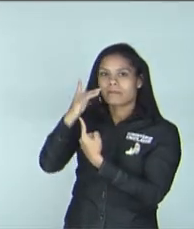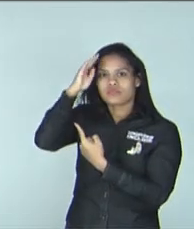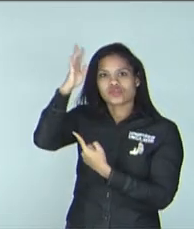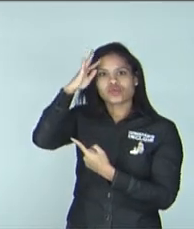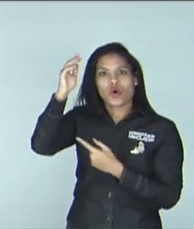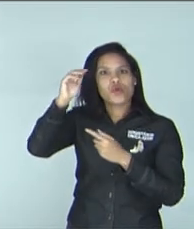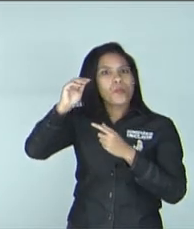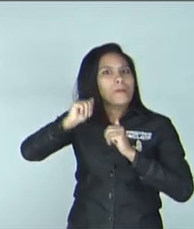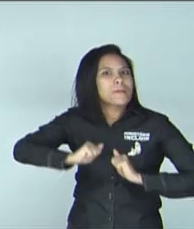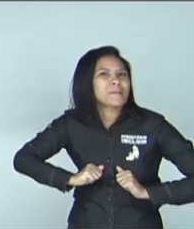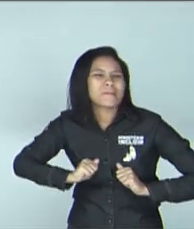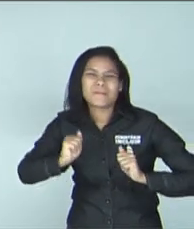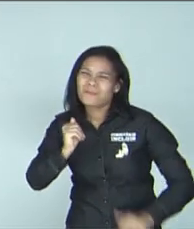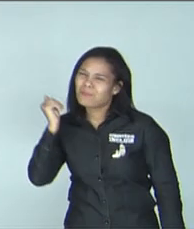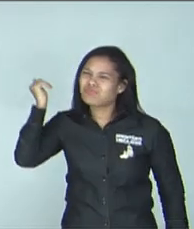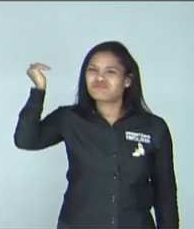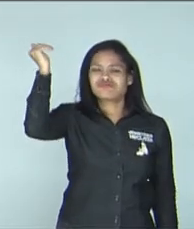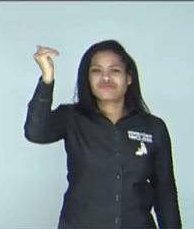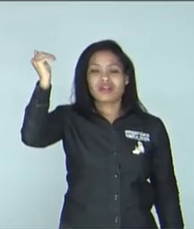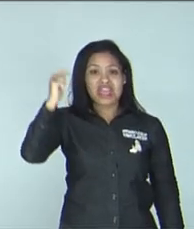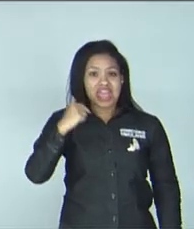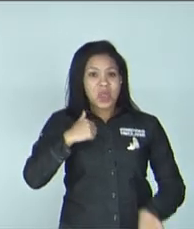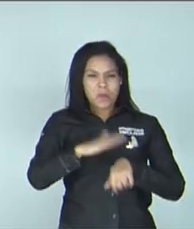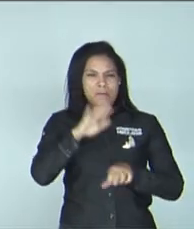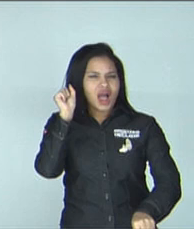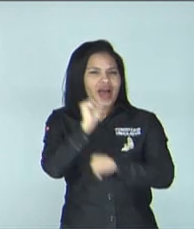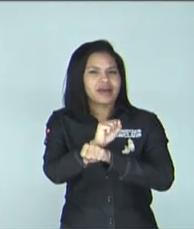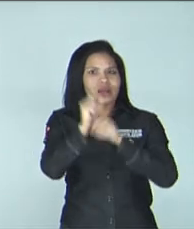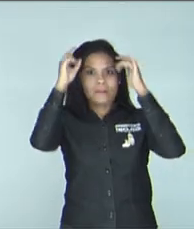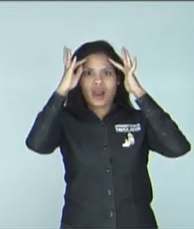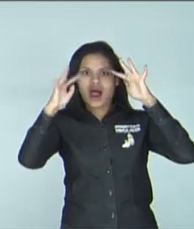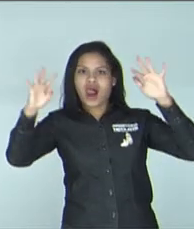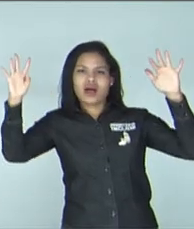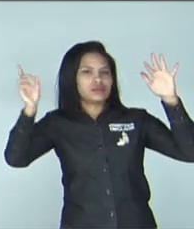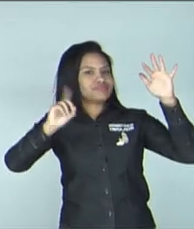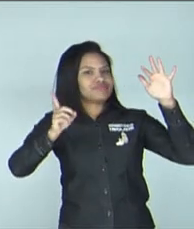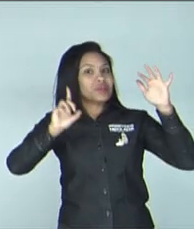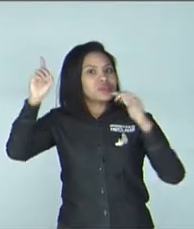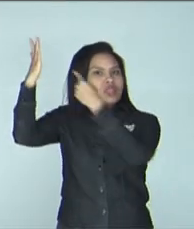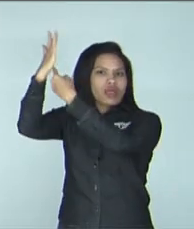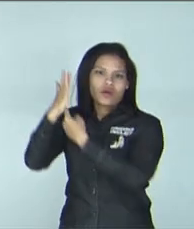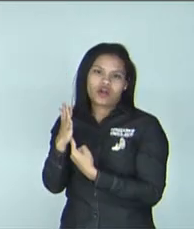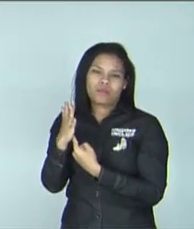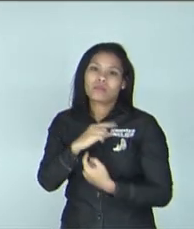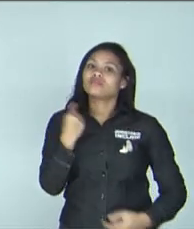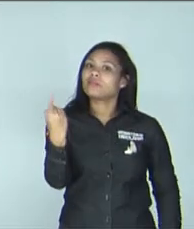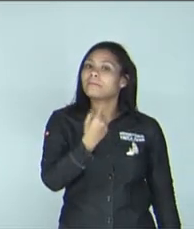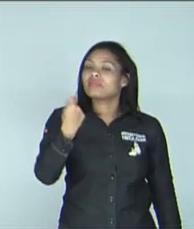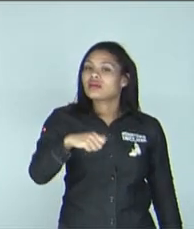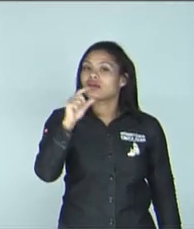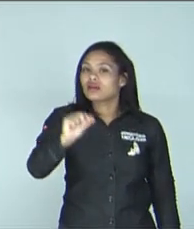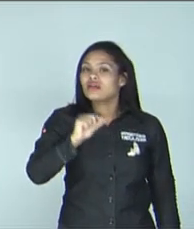não porque eu parei de sonhar de forma grandiosa mas o que eu tô querendo dizer é que a gente tem que ter a tranquilidade